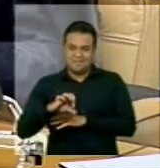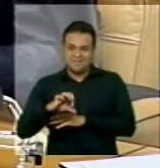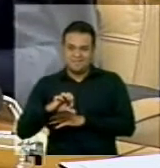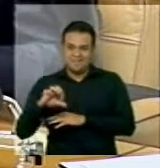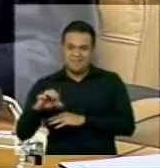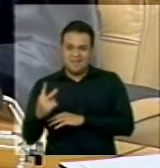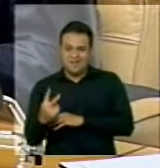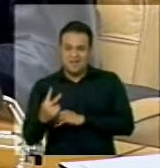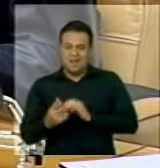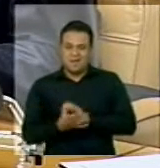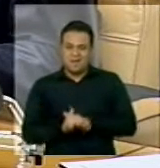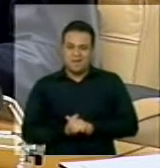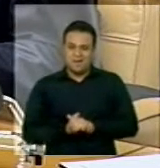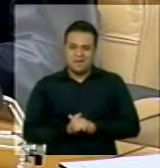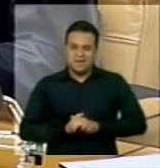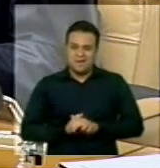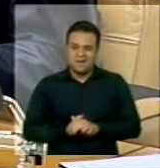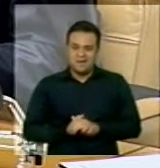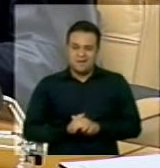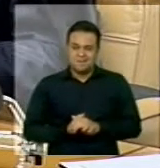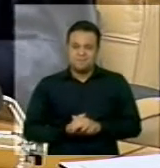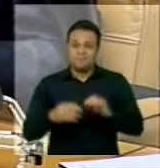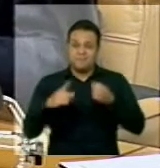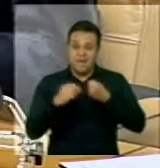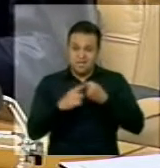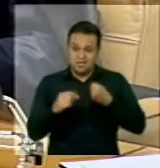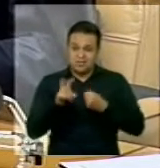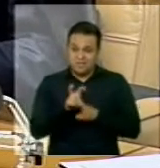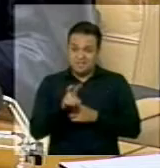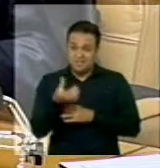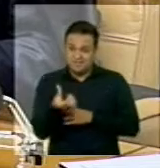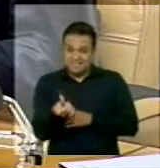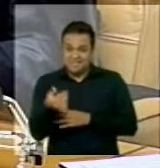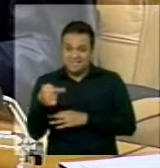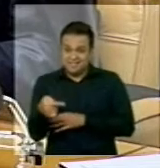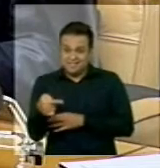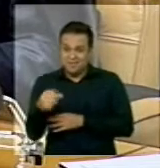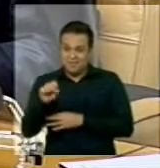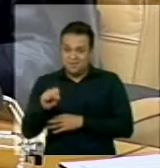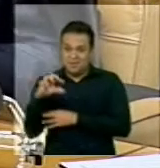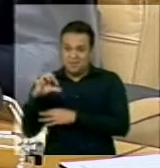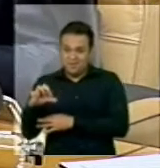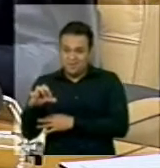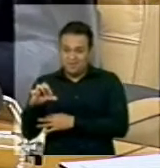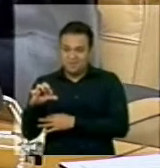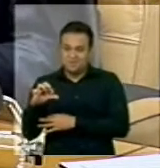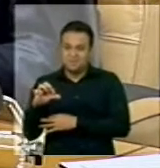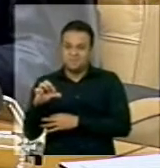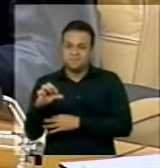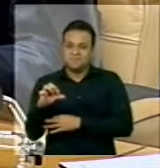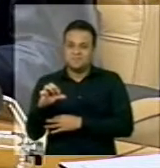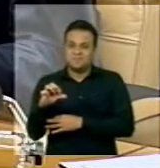6.992 e nos demais dispositivos, artigos 5º, 6º, 7º, 8º, 9º